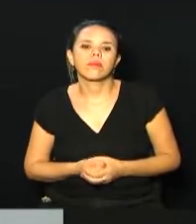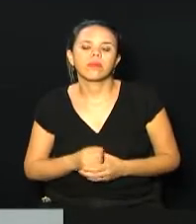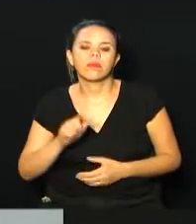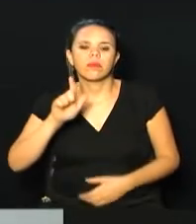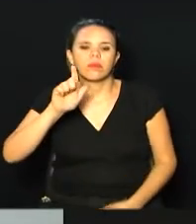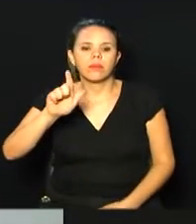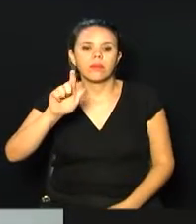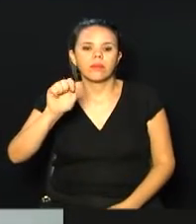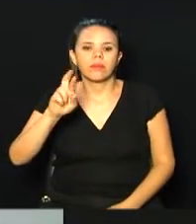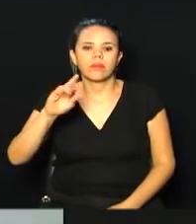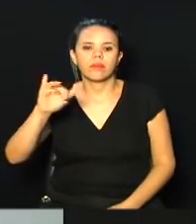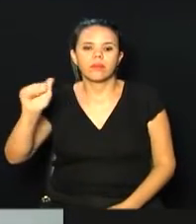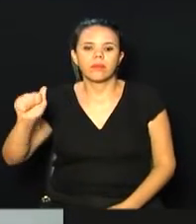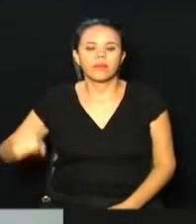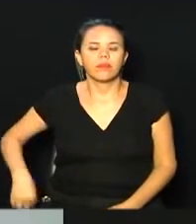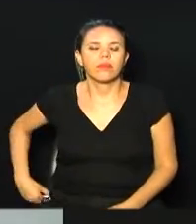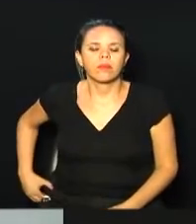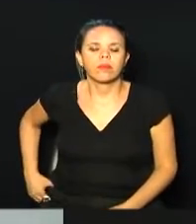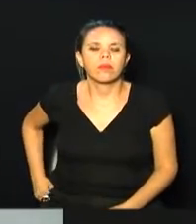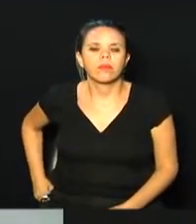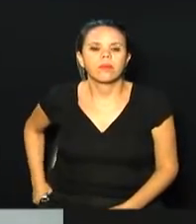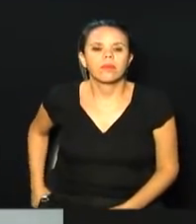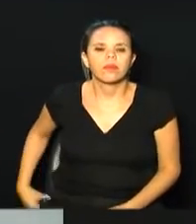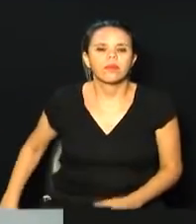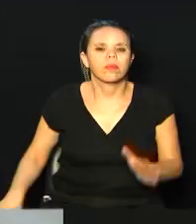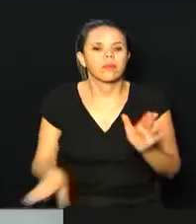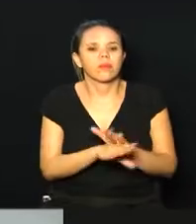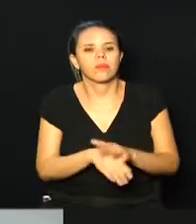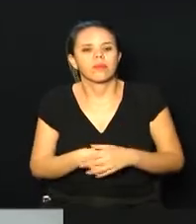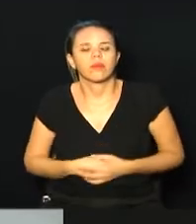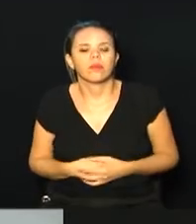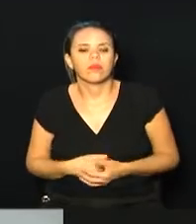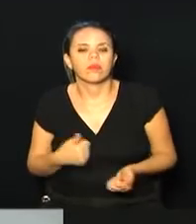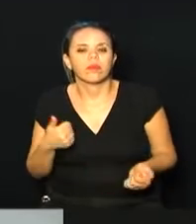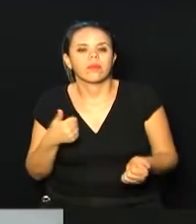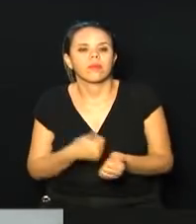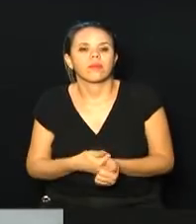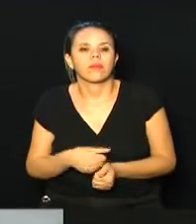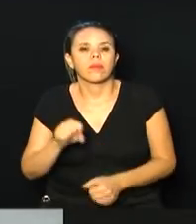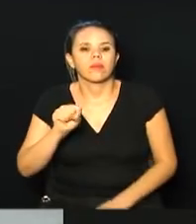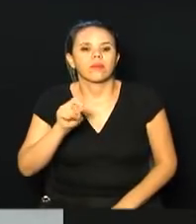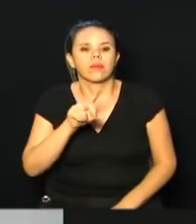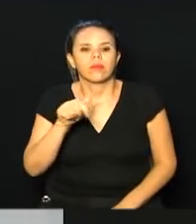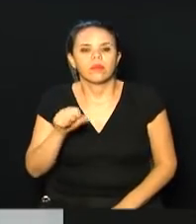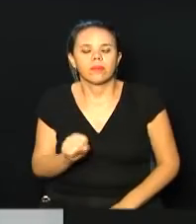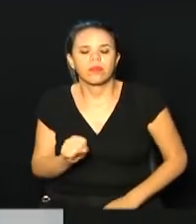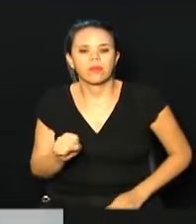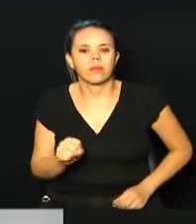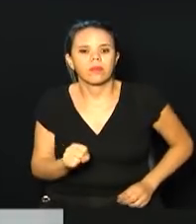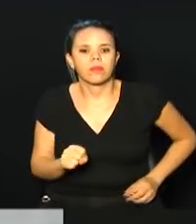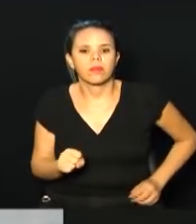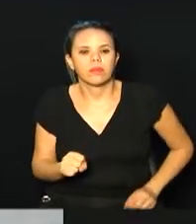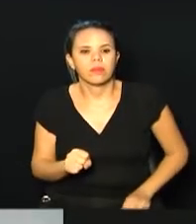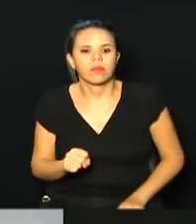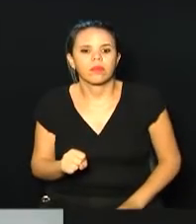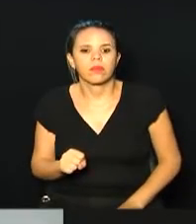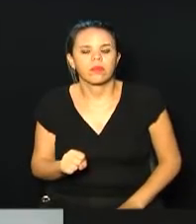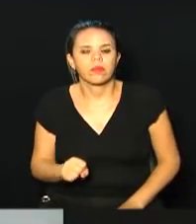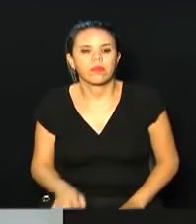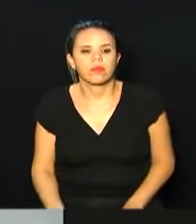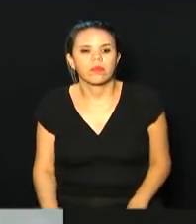Galeria. Mas chegou, inclusive, nas proximidades de Souza, ali no São Conrado,